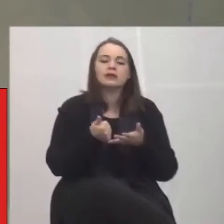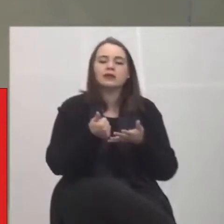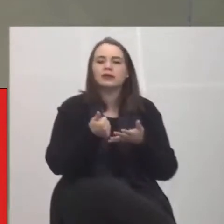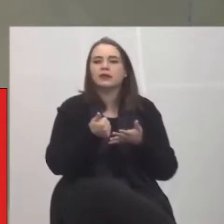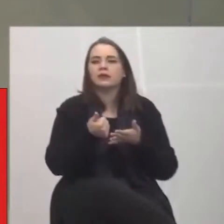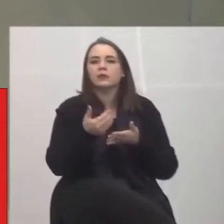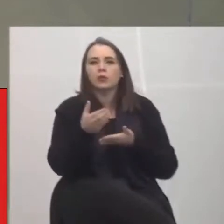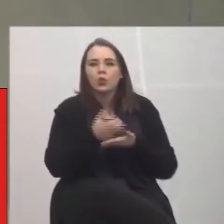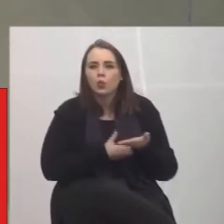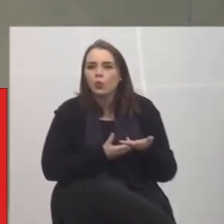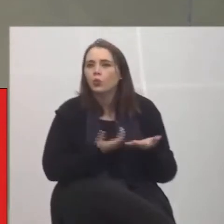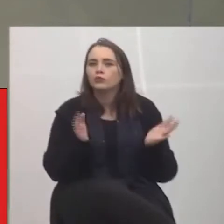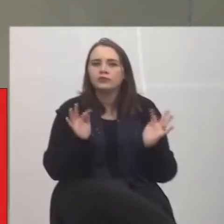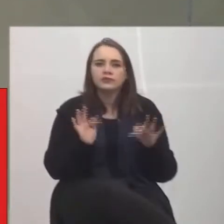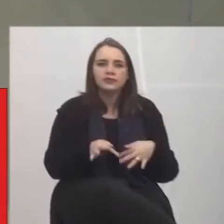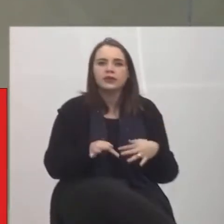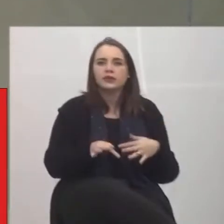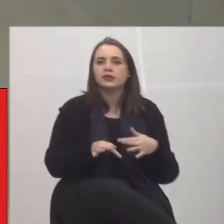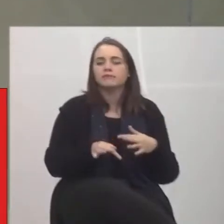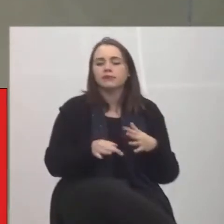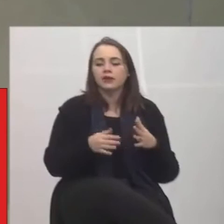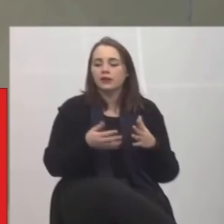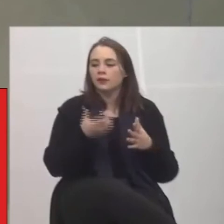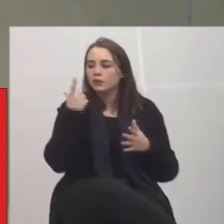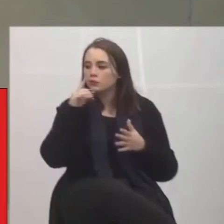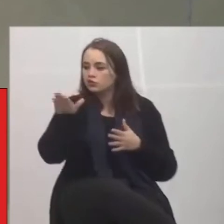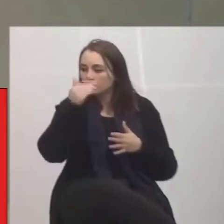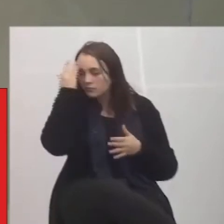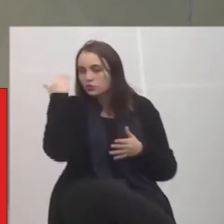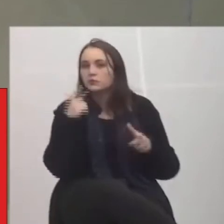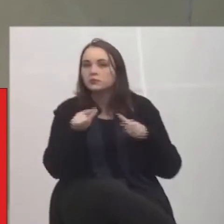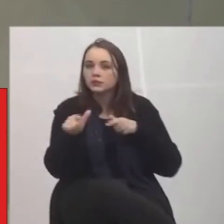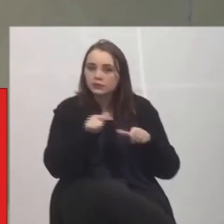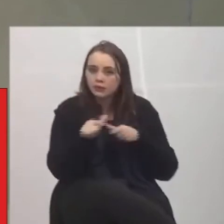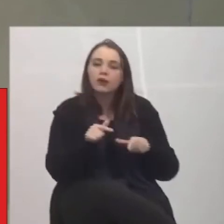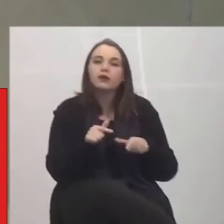seletivo, concurso, enfim, a forma